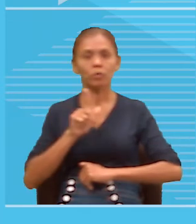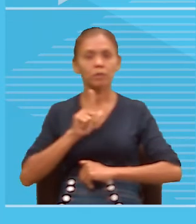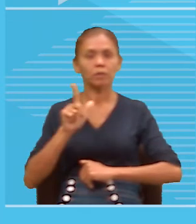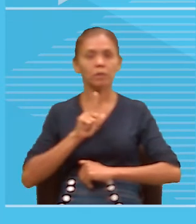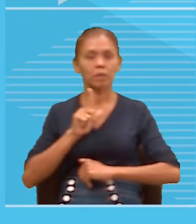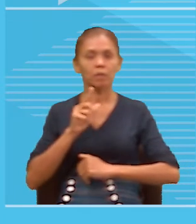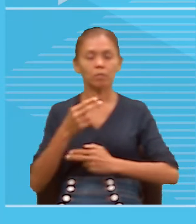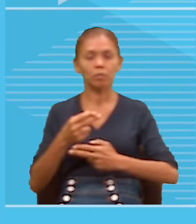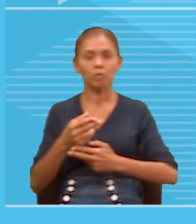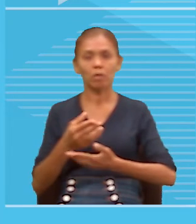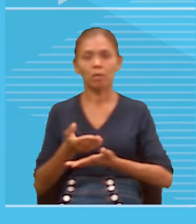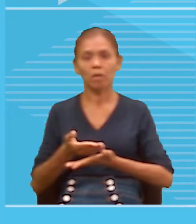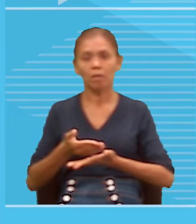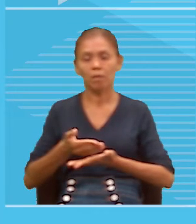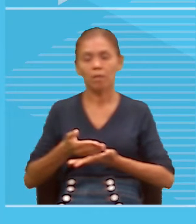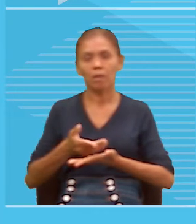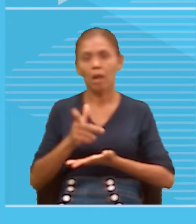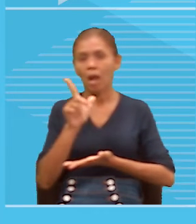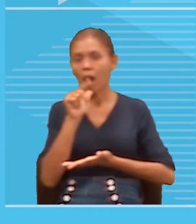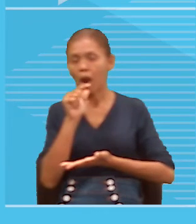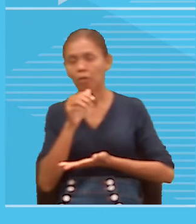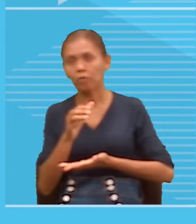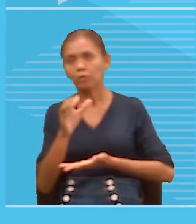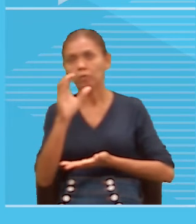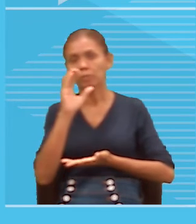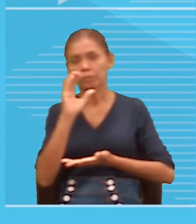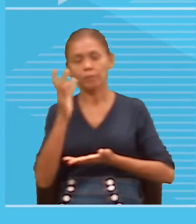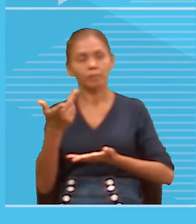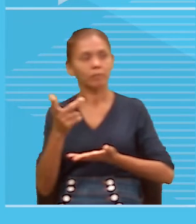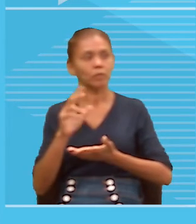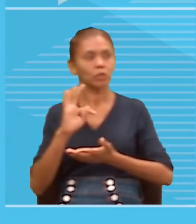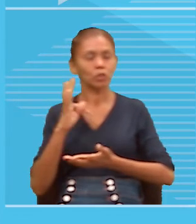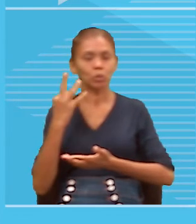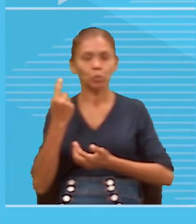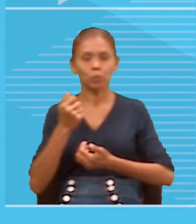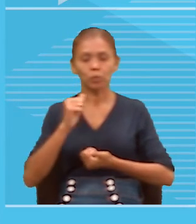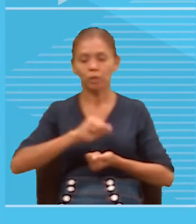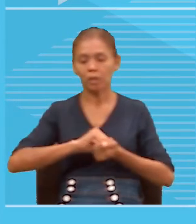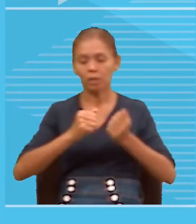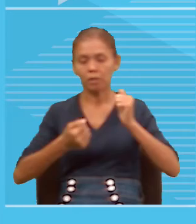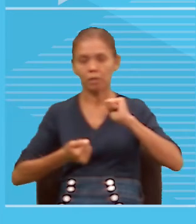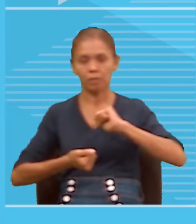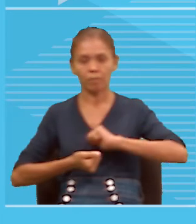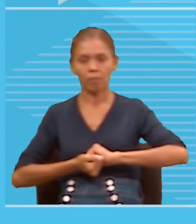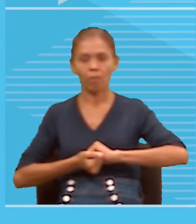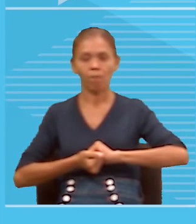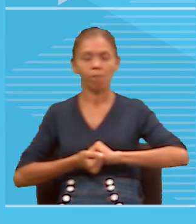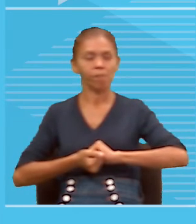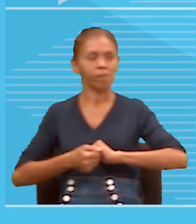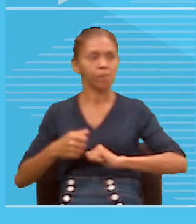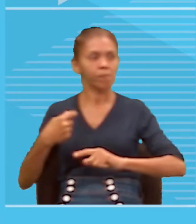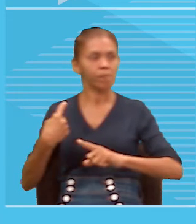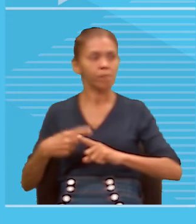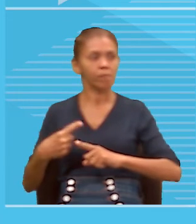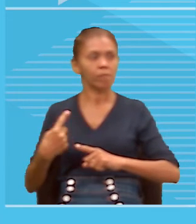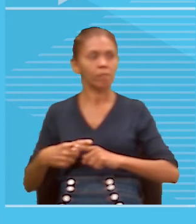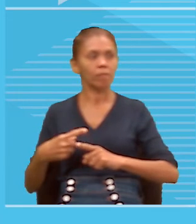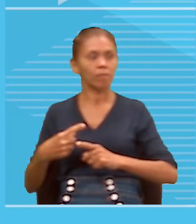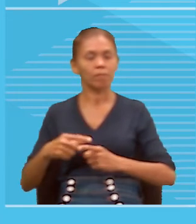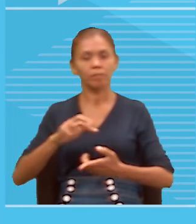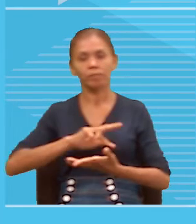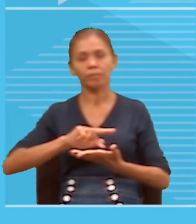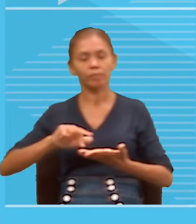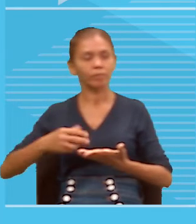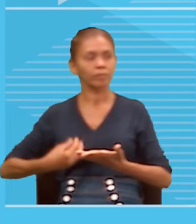água né para manter o corpo hidratado tudo isso é adaptação porque esses